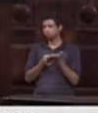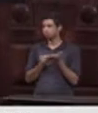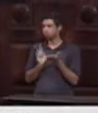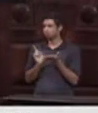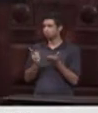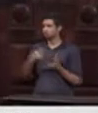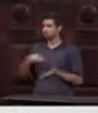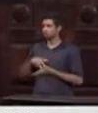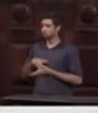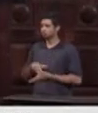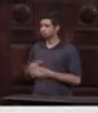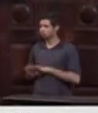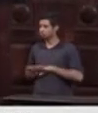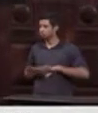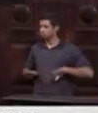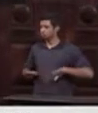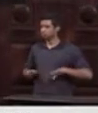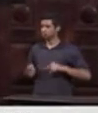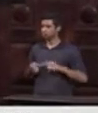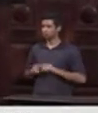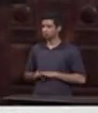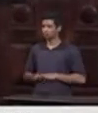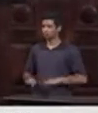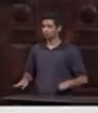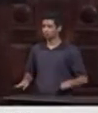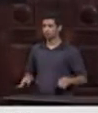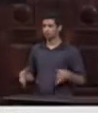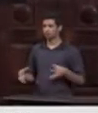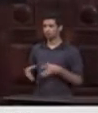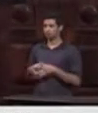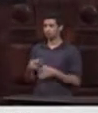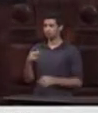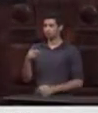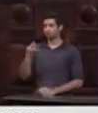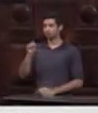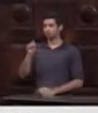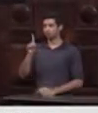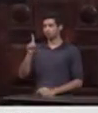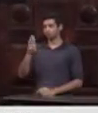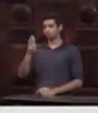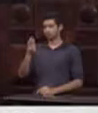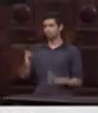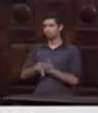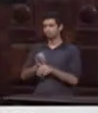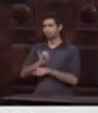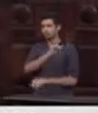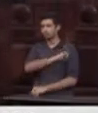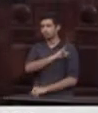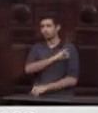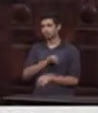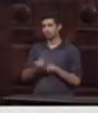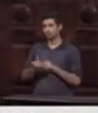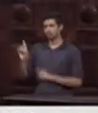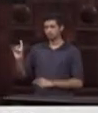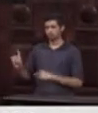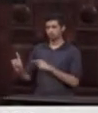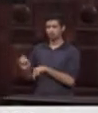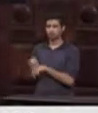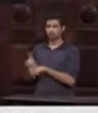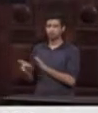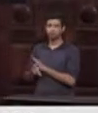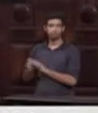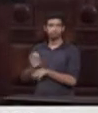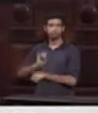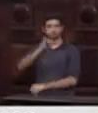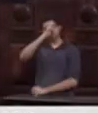clara, inequívoca, da bancada estadual do PSDB do Rio de Janeiro e também do nosso diretório estadual.